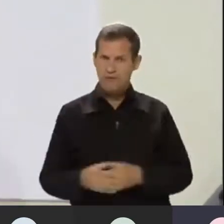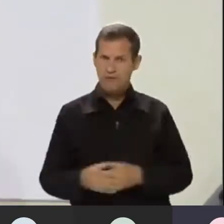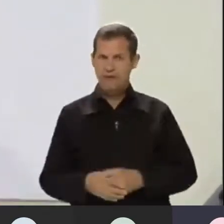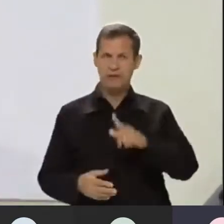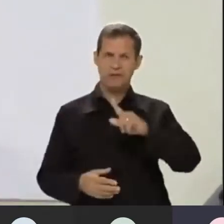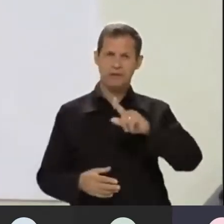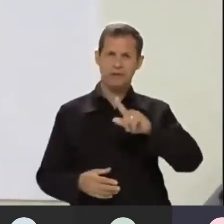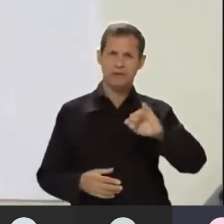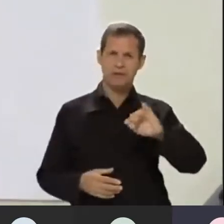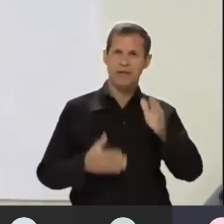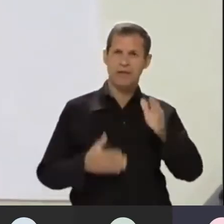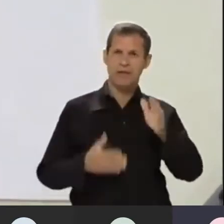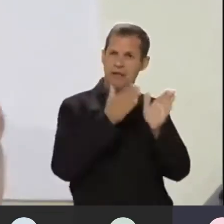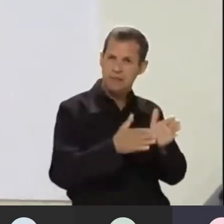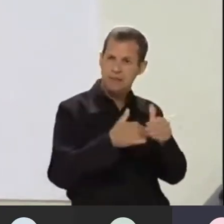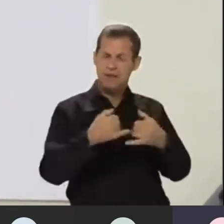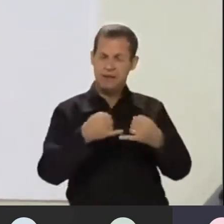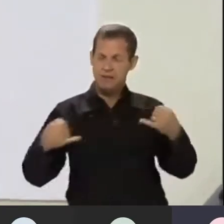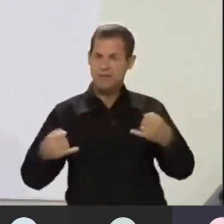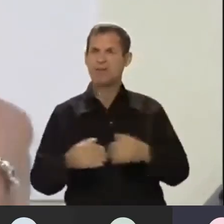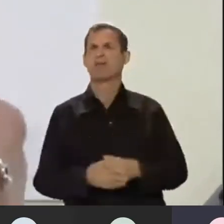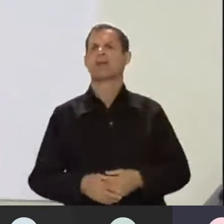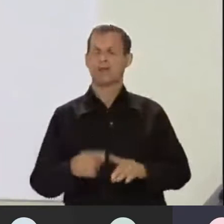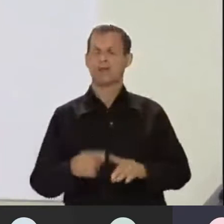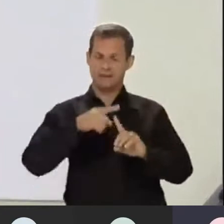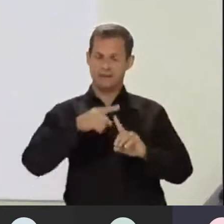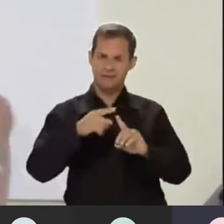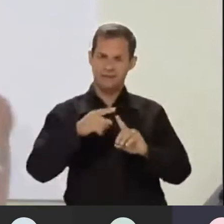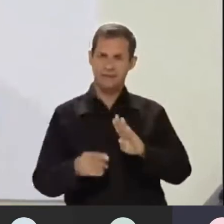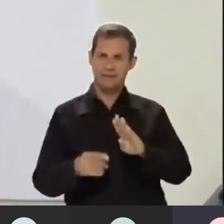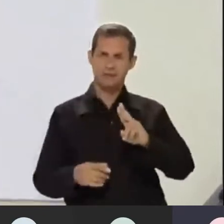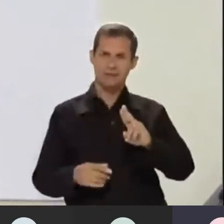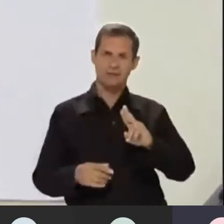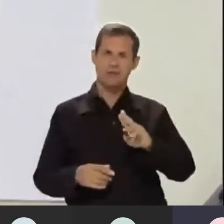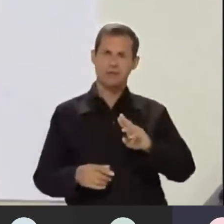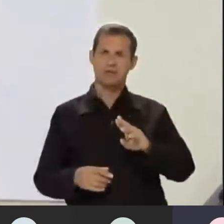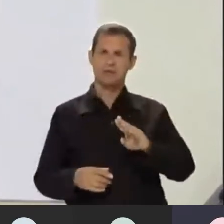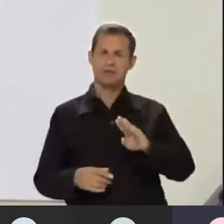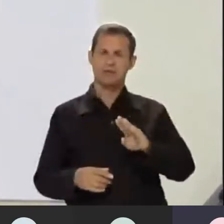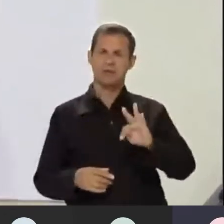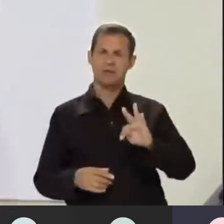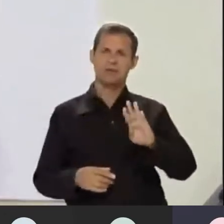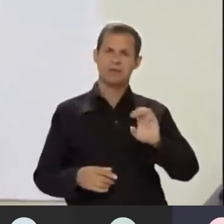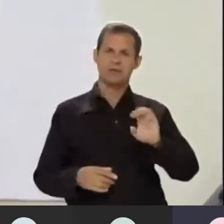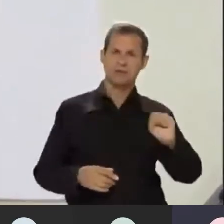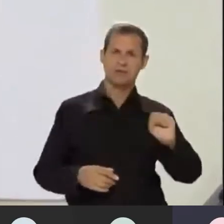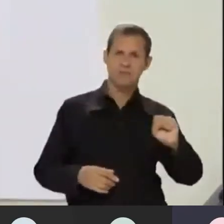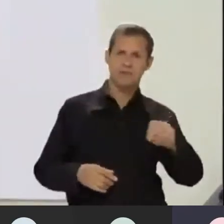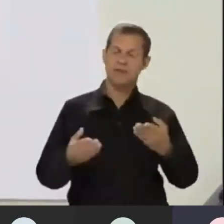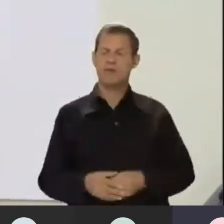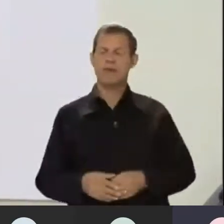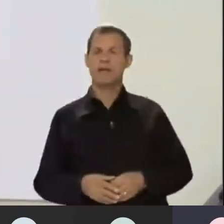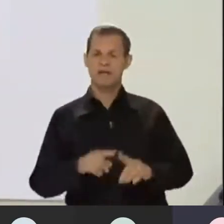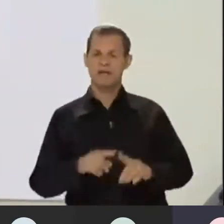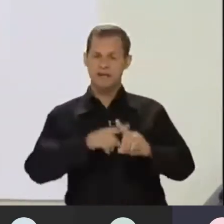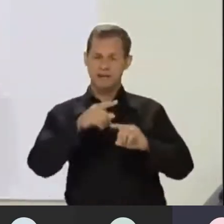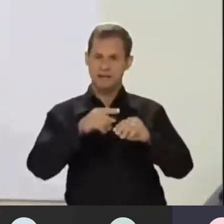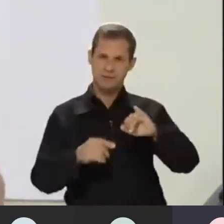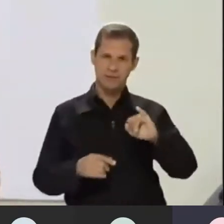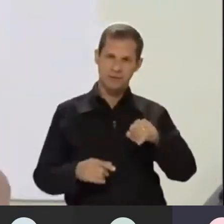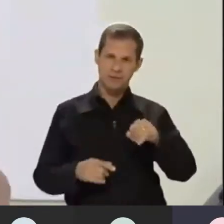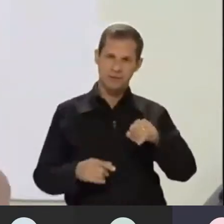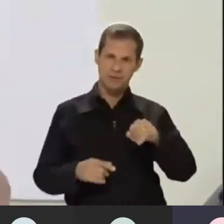linha guia, tá? Que vai ser paralela a essa minha linha aqui embaixo da temperatura de bulbo seco. E aí eu vou subir, então, minha temperatura mínima e máxima,